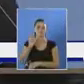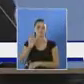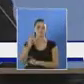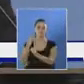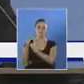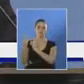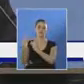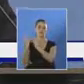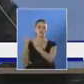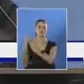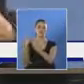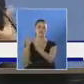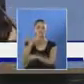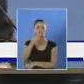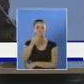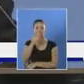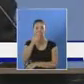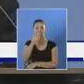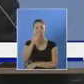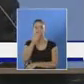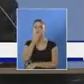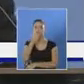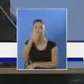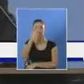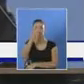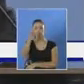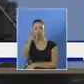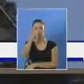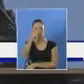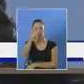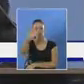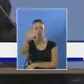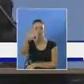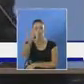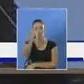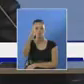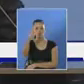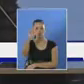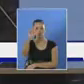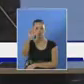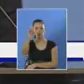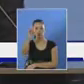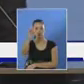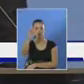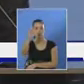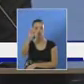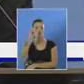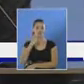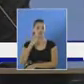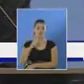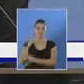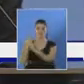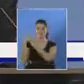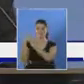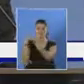General Carneiro, uma avenida movimentada. e as crianças ficam expostas a um